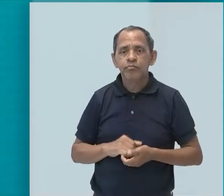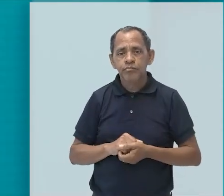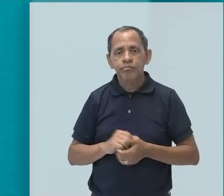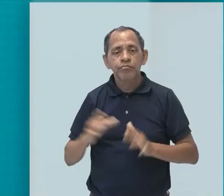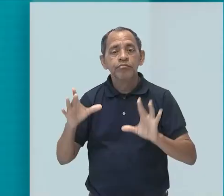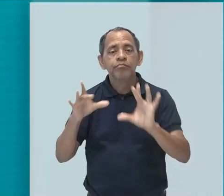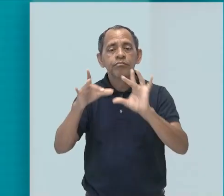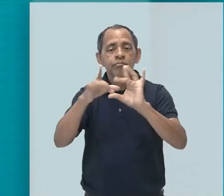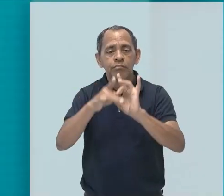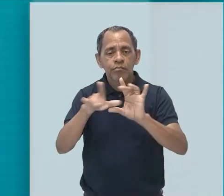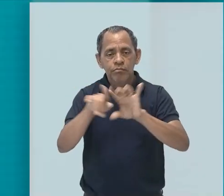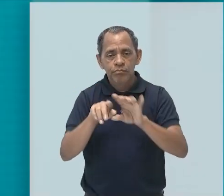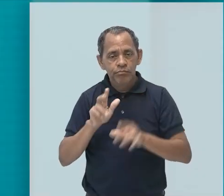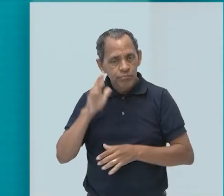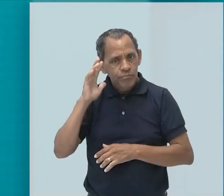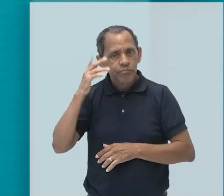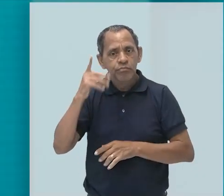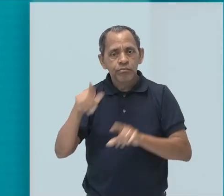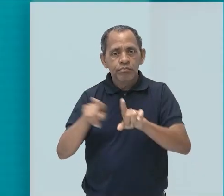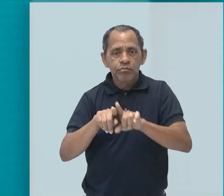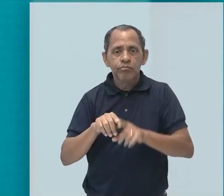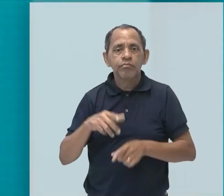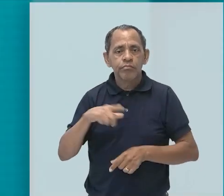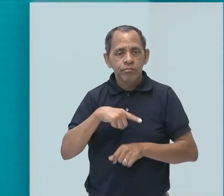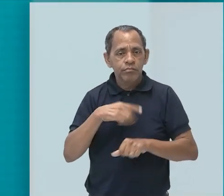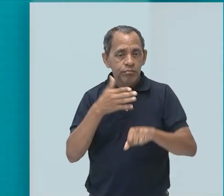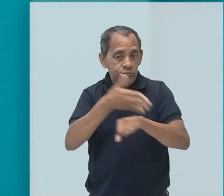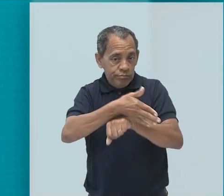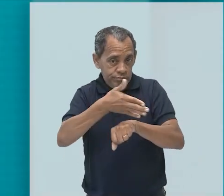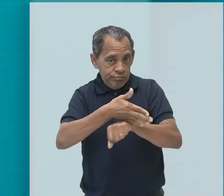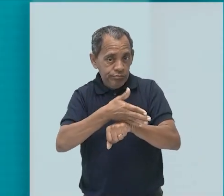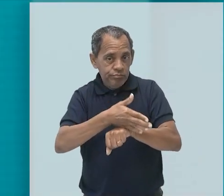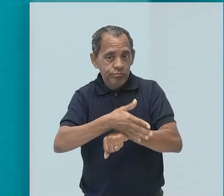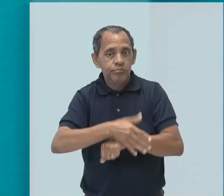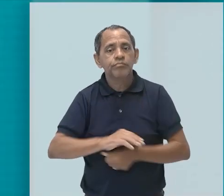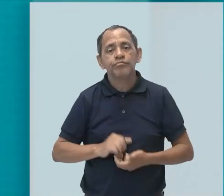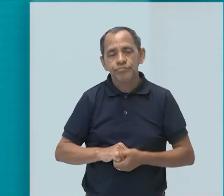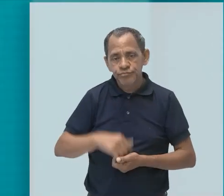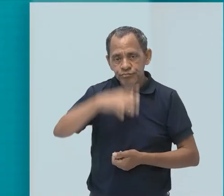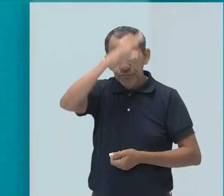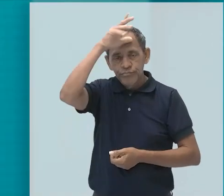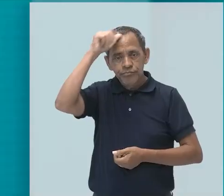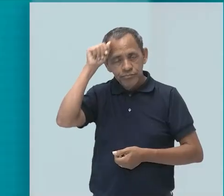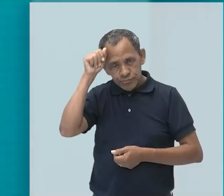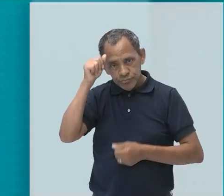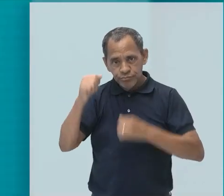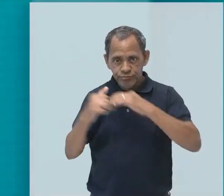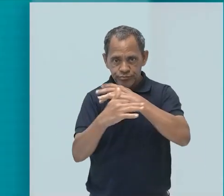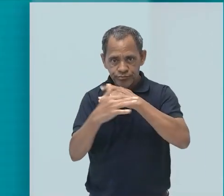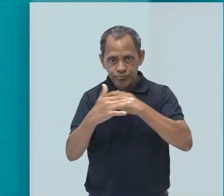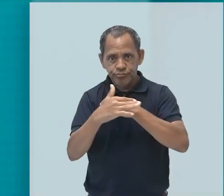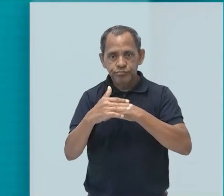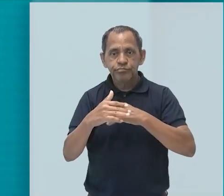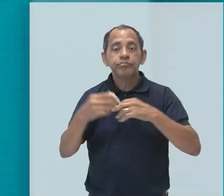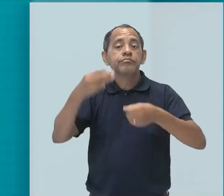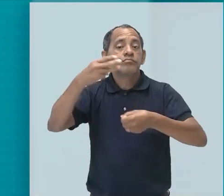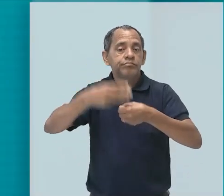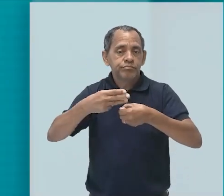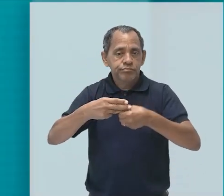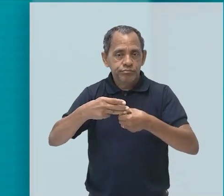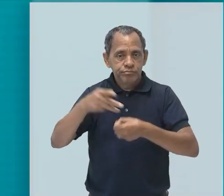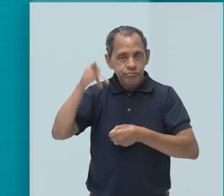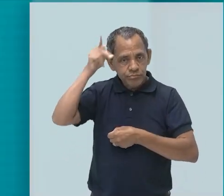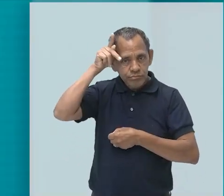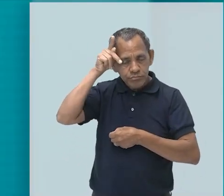a situação quando houve uma participante amazonense da cidade de Parintins que